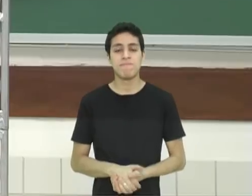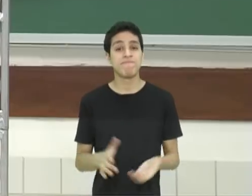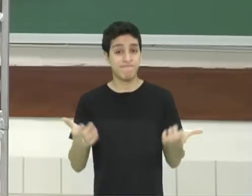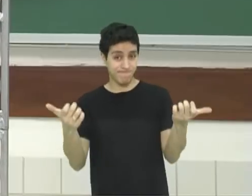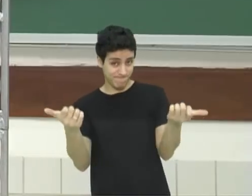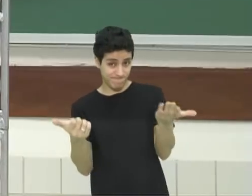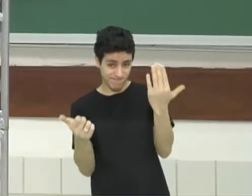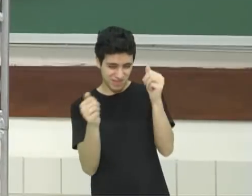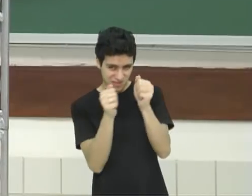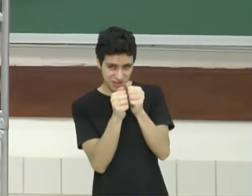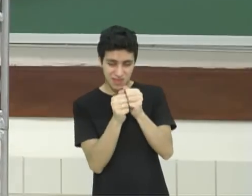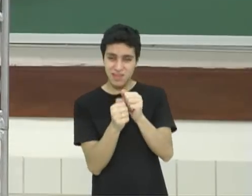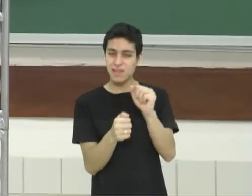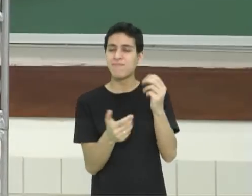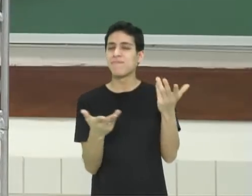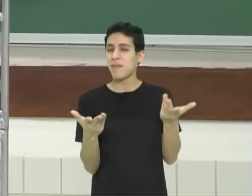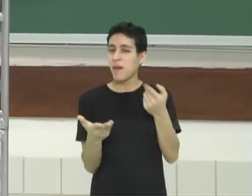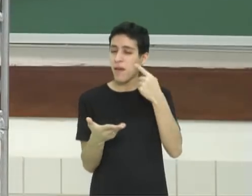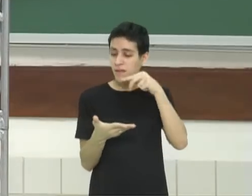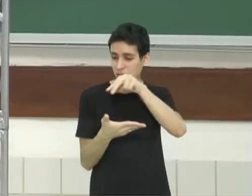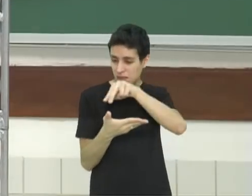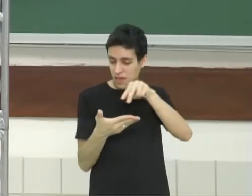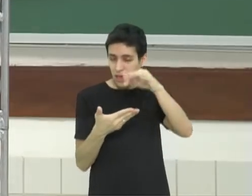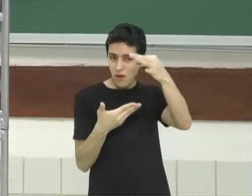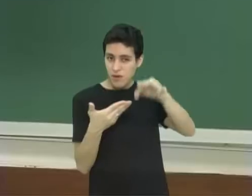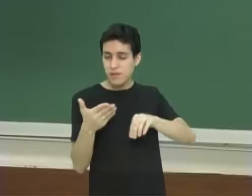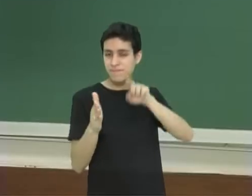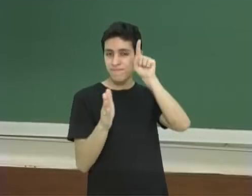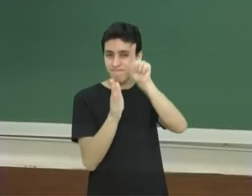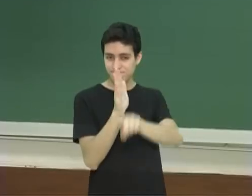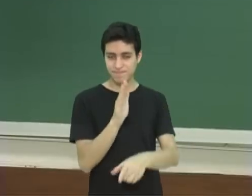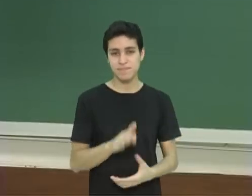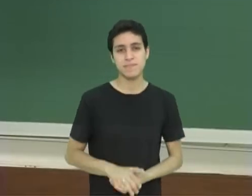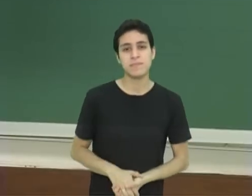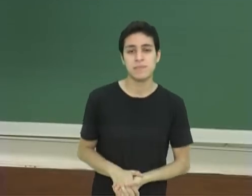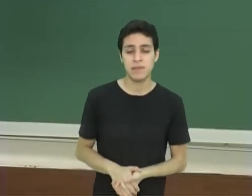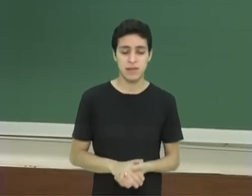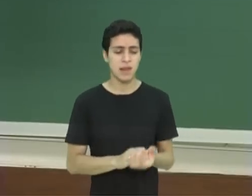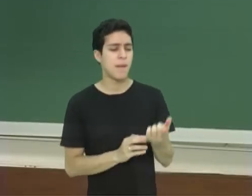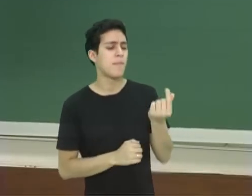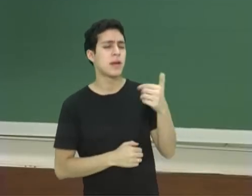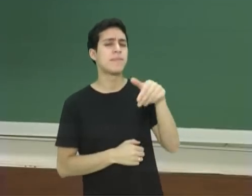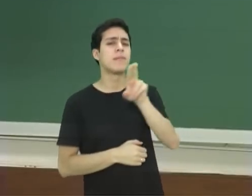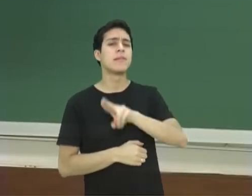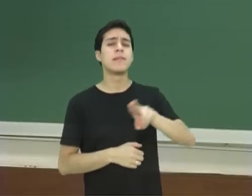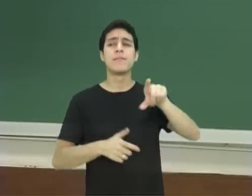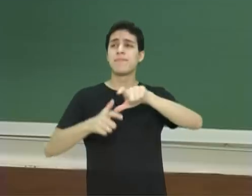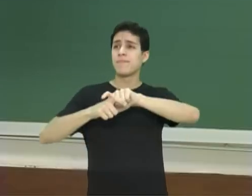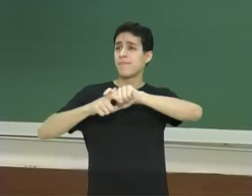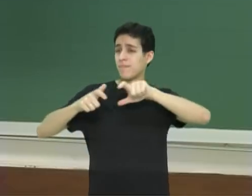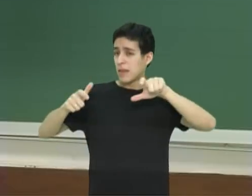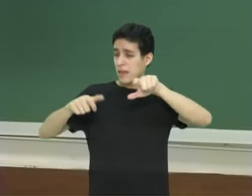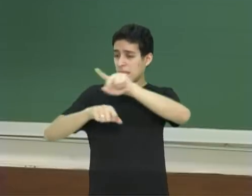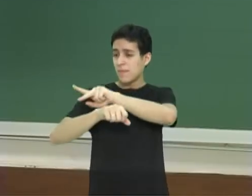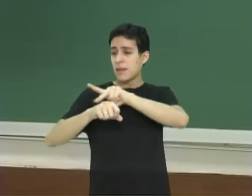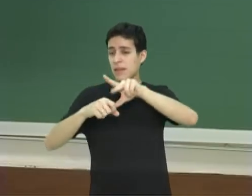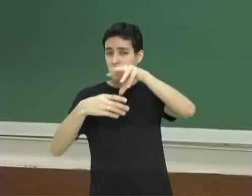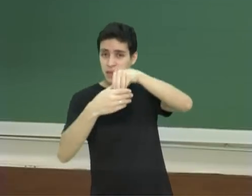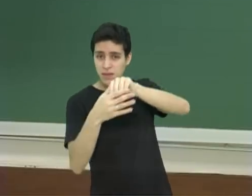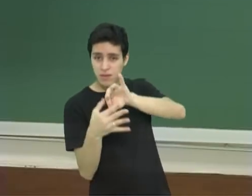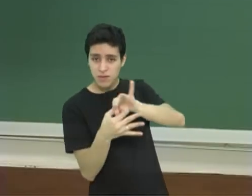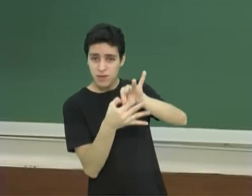Vamos lá, pessoal, estamos de volta, vamos à releitura e à correção do nosso questionário. A moeda mais utilizada pela maioria dos países da União